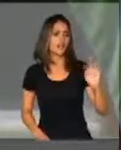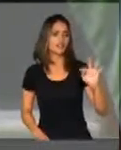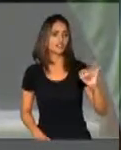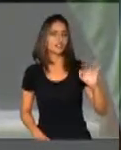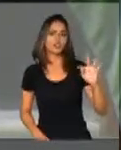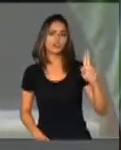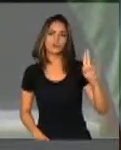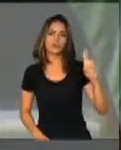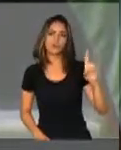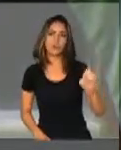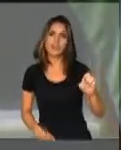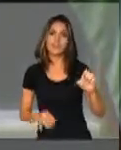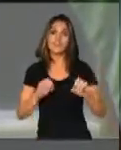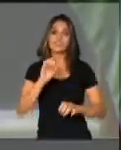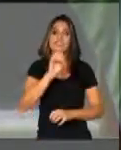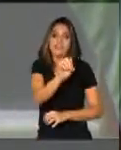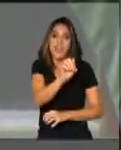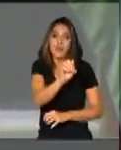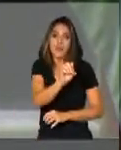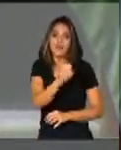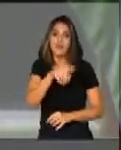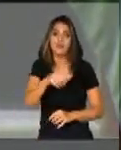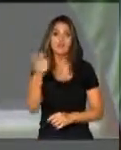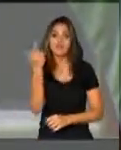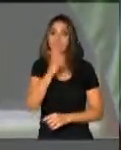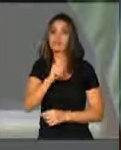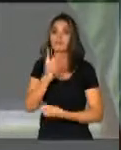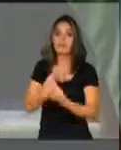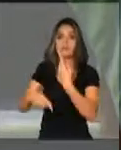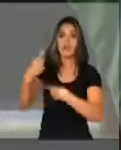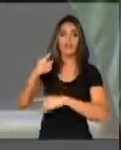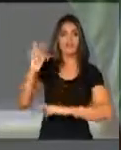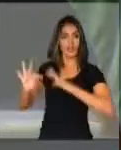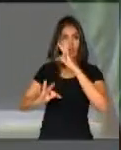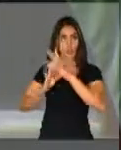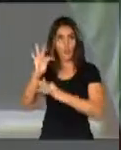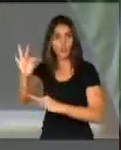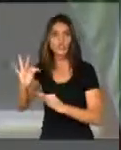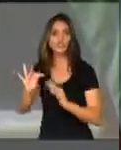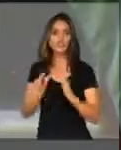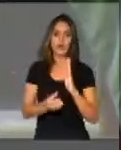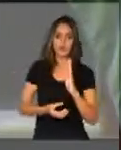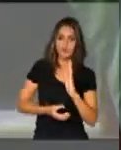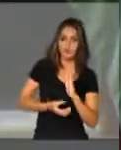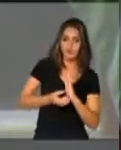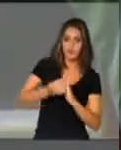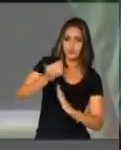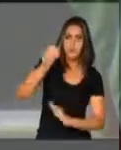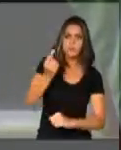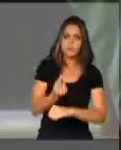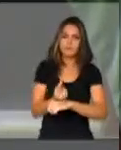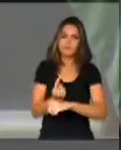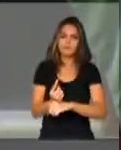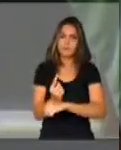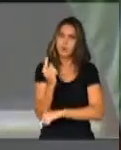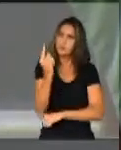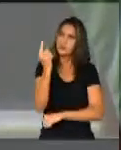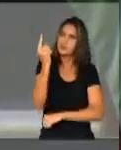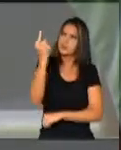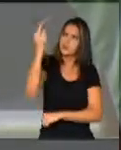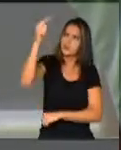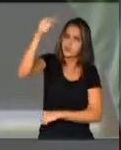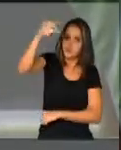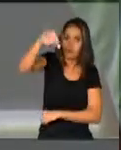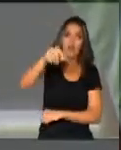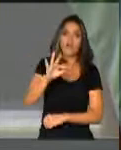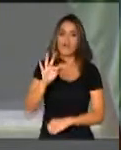potencializa o uso das tecnologias aeroespaciais, o lançamento de foguetes. Então, eu vou concluir dizendo, no